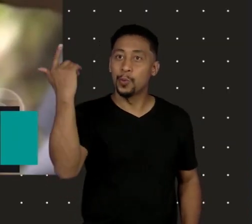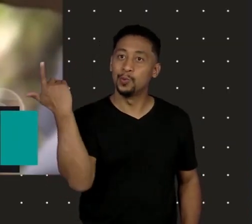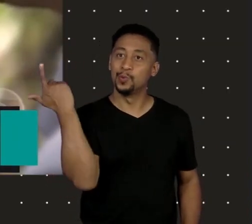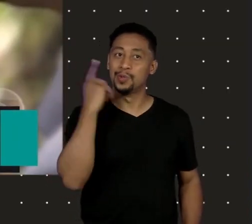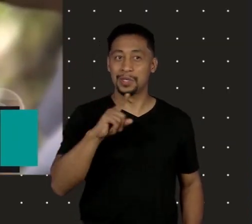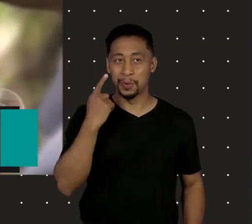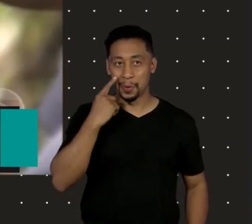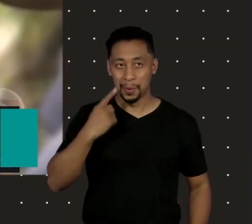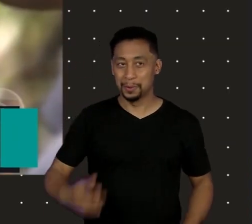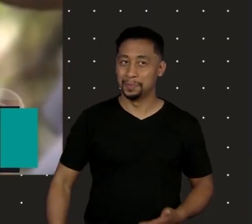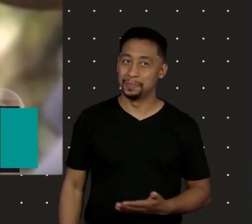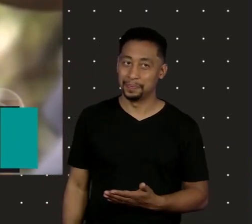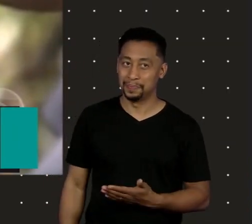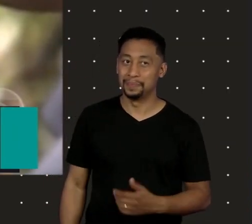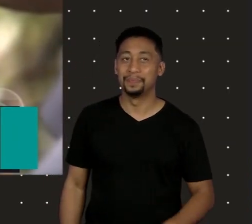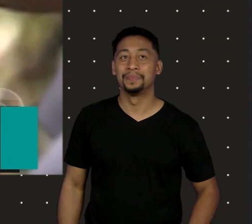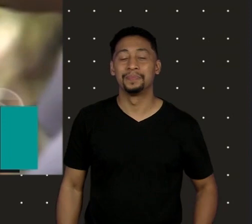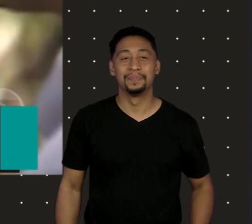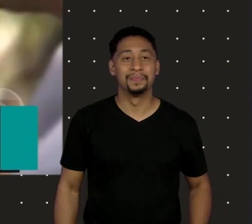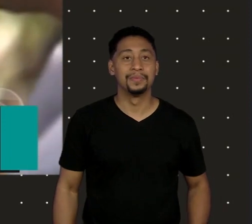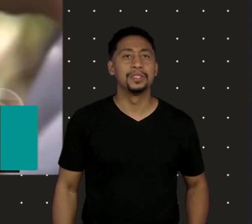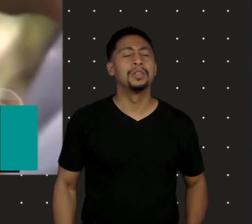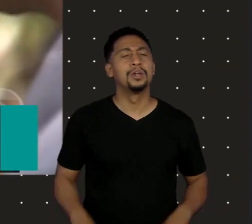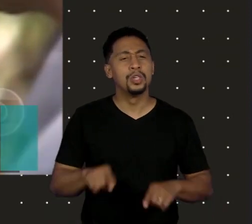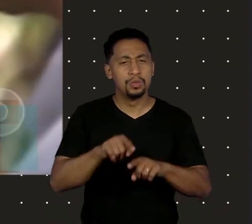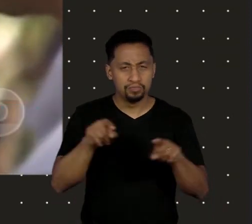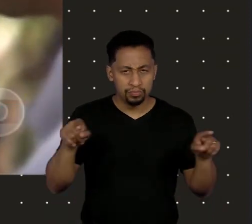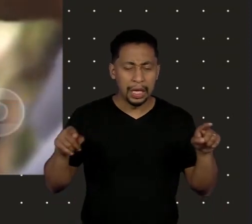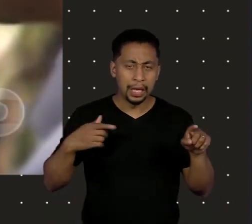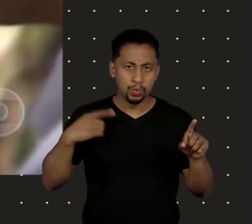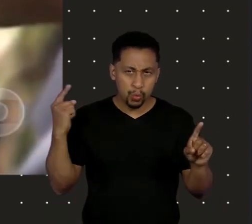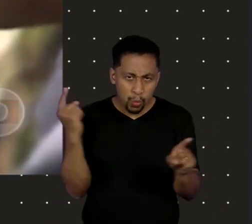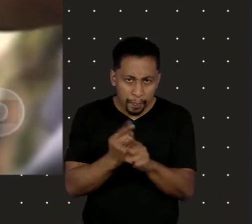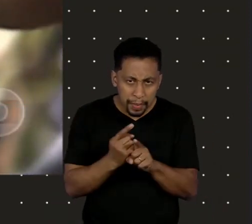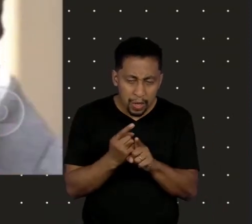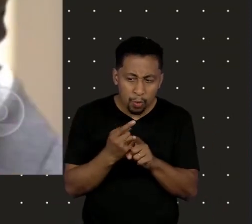chegou até aqui, se você já descobriu que as coisas não eram